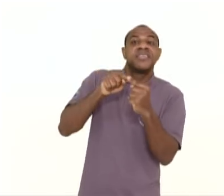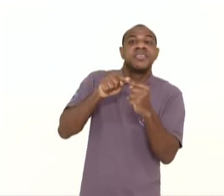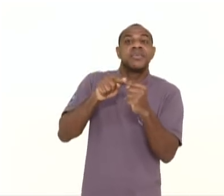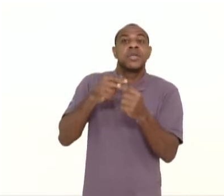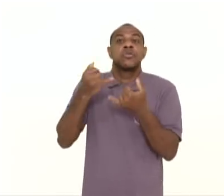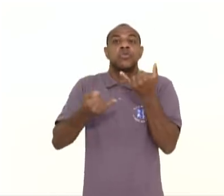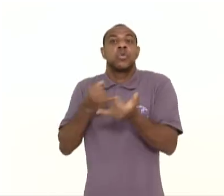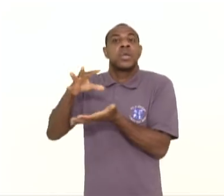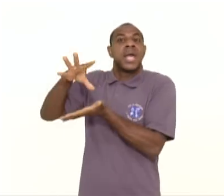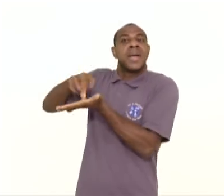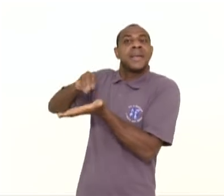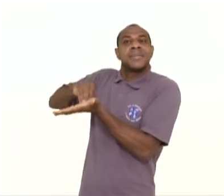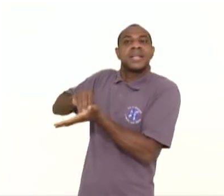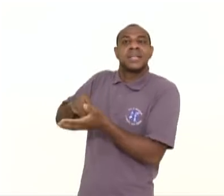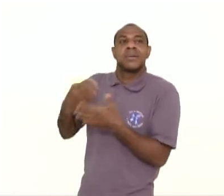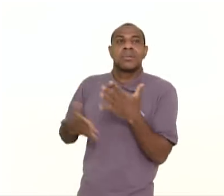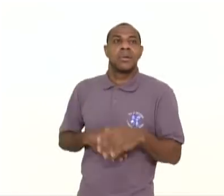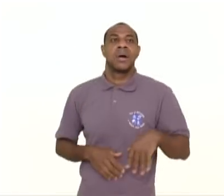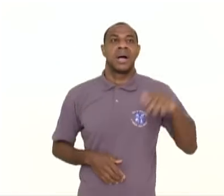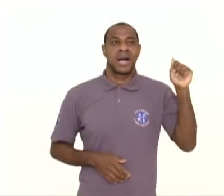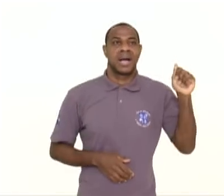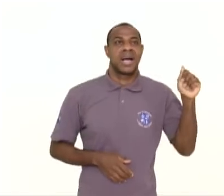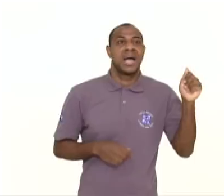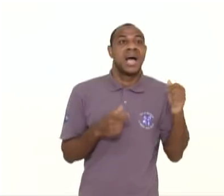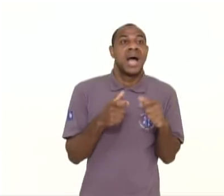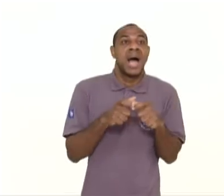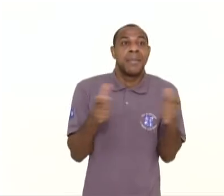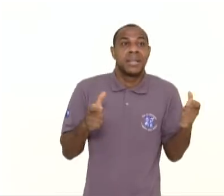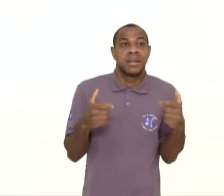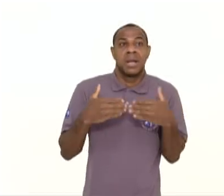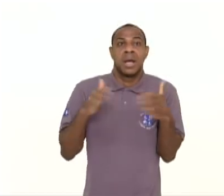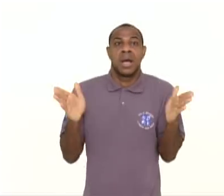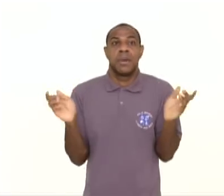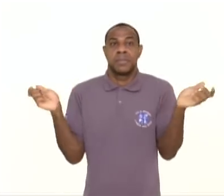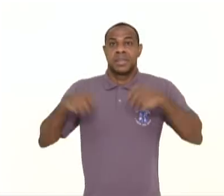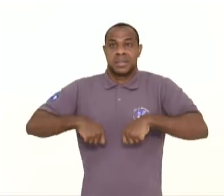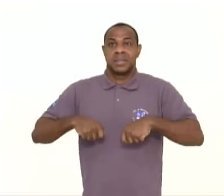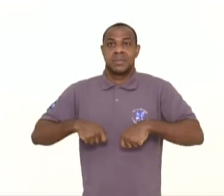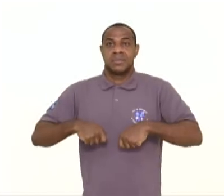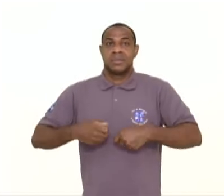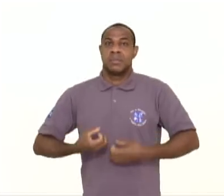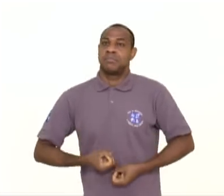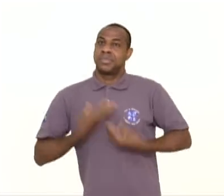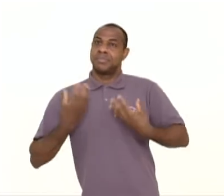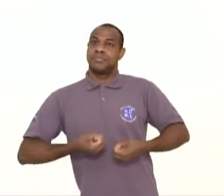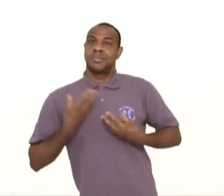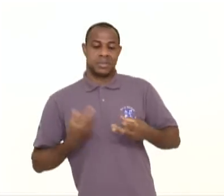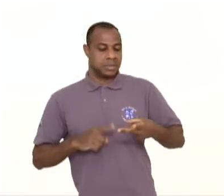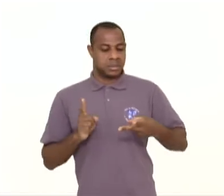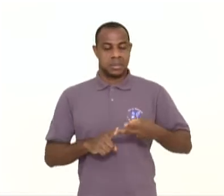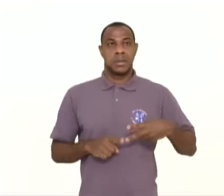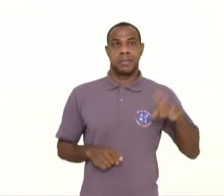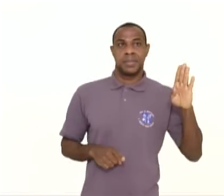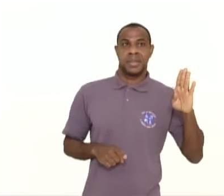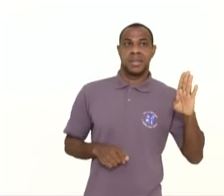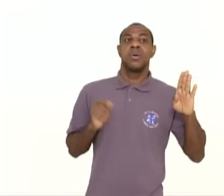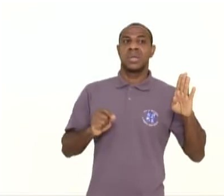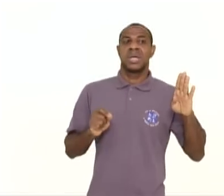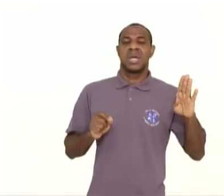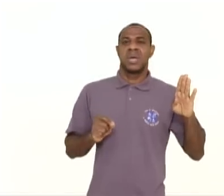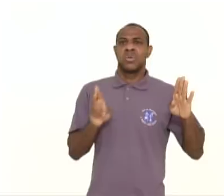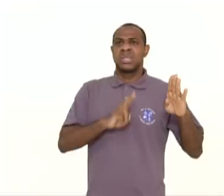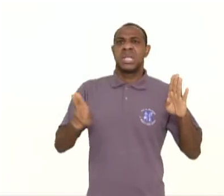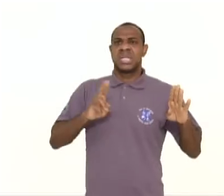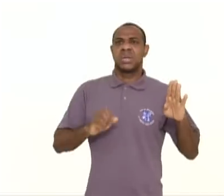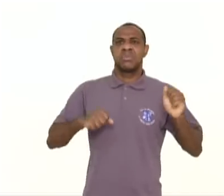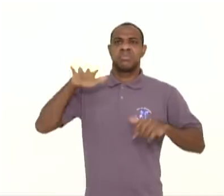imitação. Letra A, a ampliação das possibilidades expressivas. Letra B, utilização de gestos diversos.